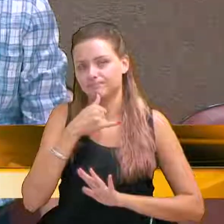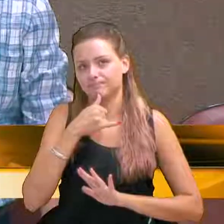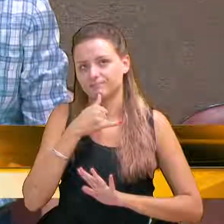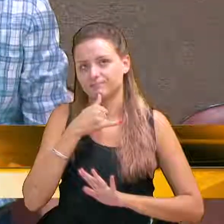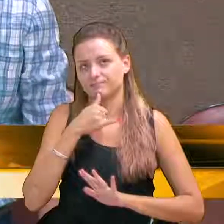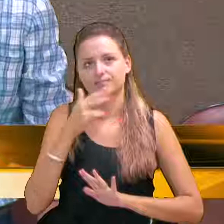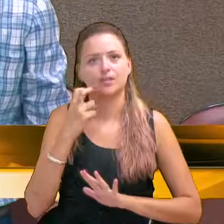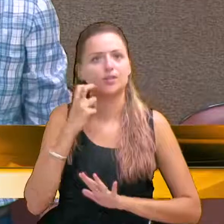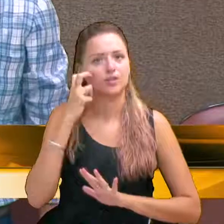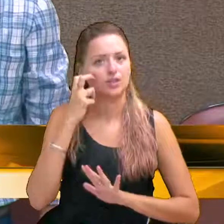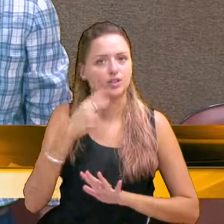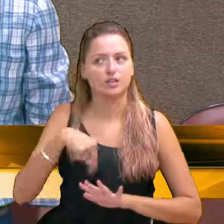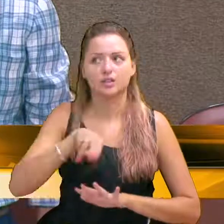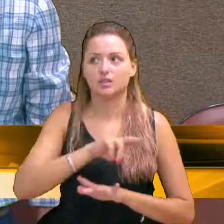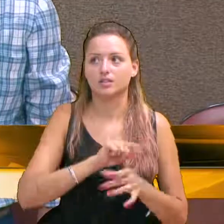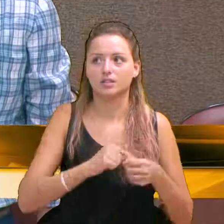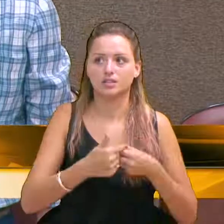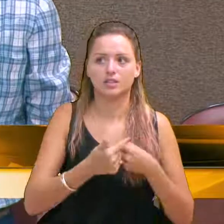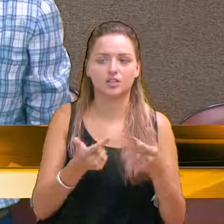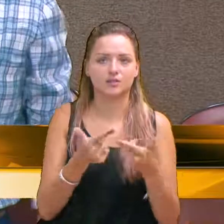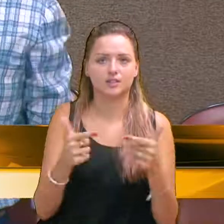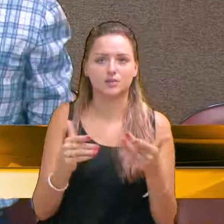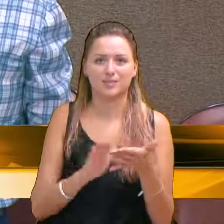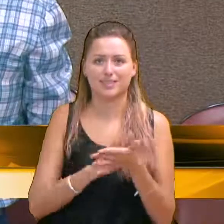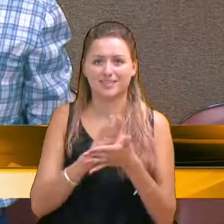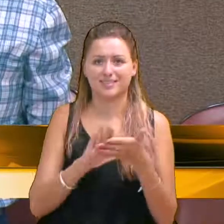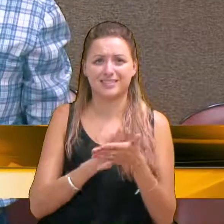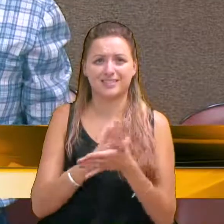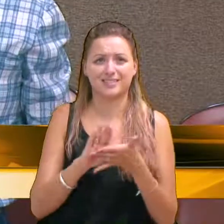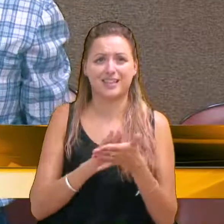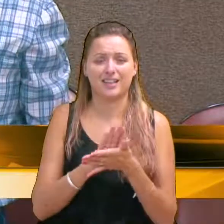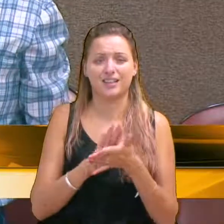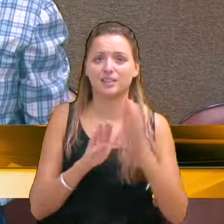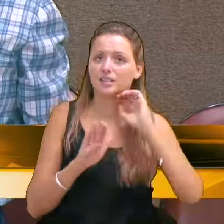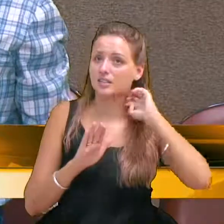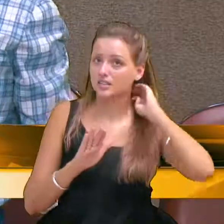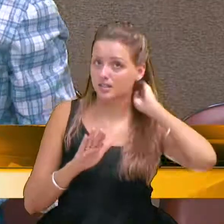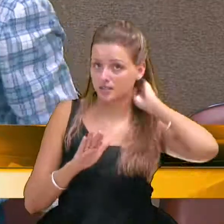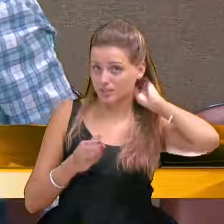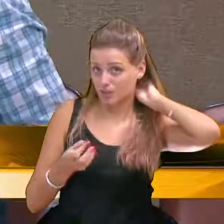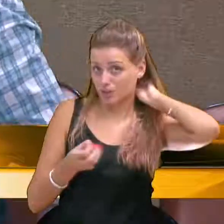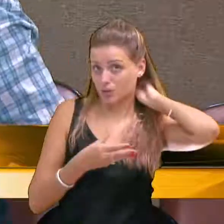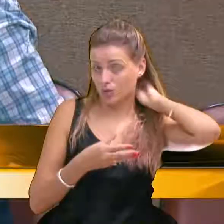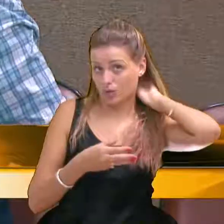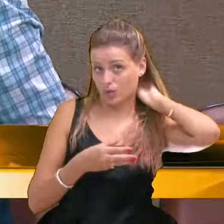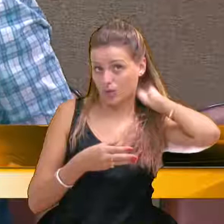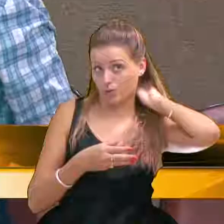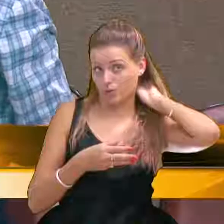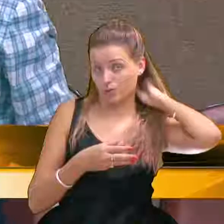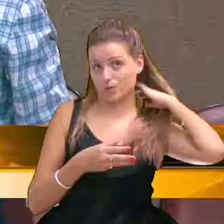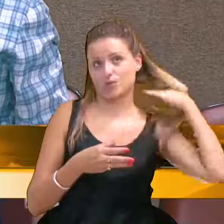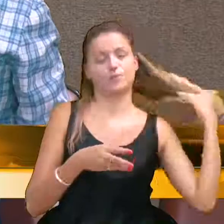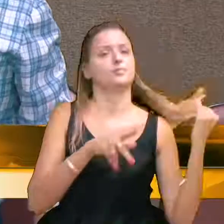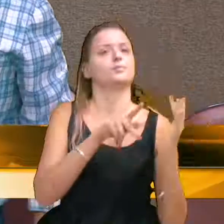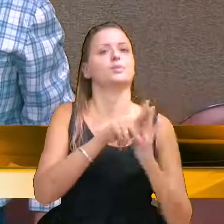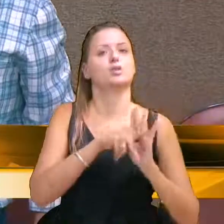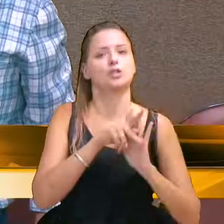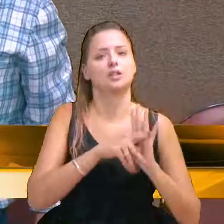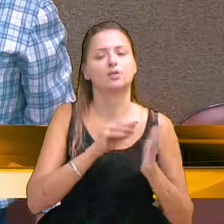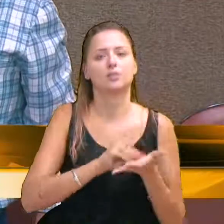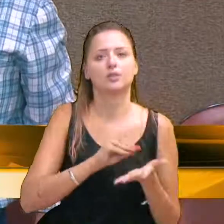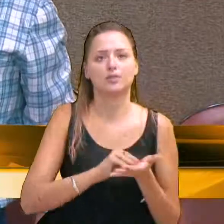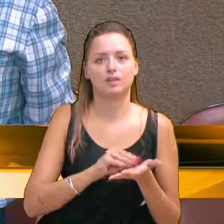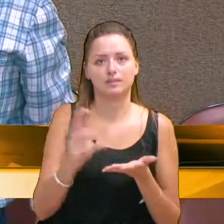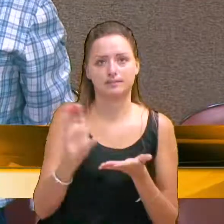uma vergonha a nossa cidade não ter absolutamente arrecadação de nenhum investimento por falta de